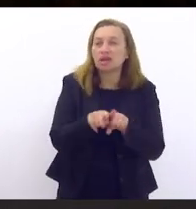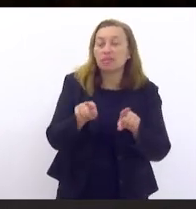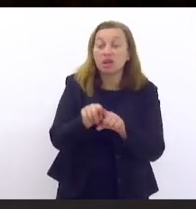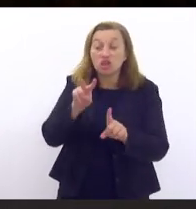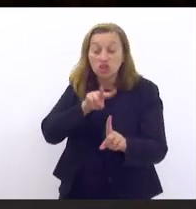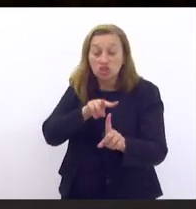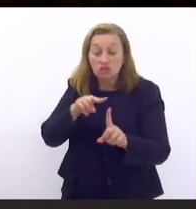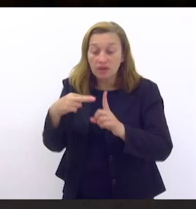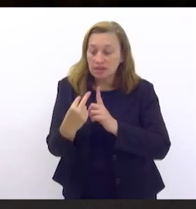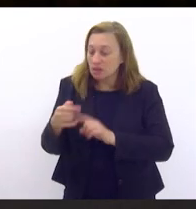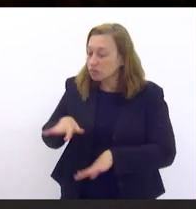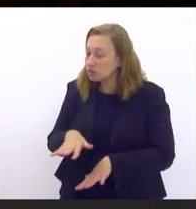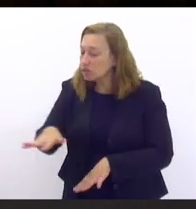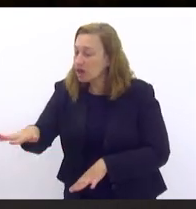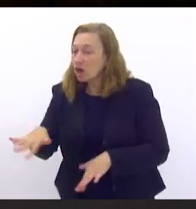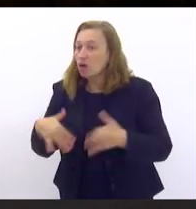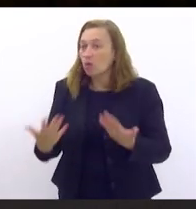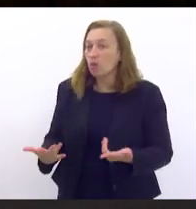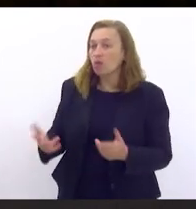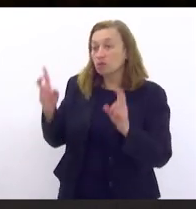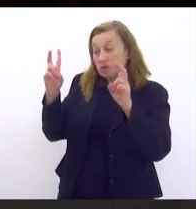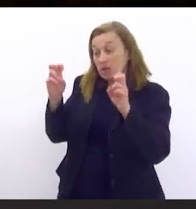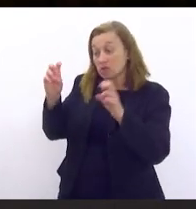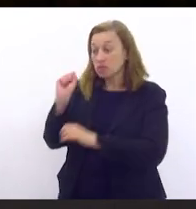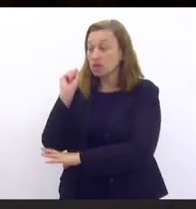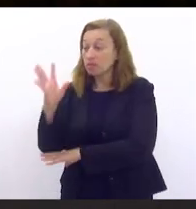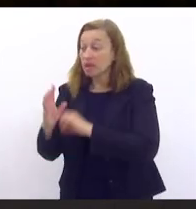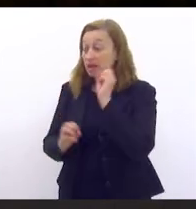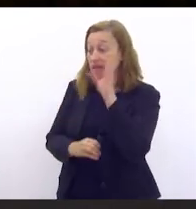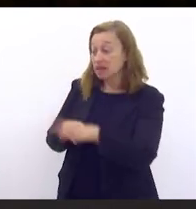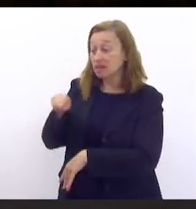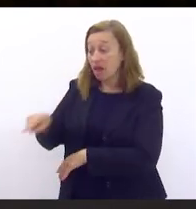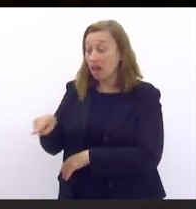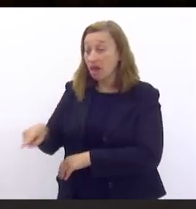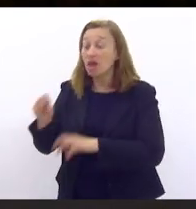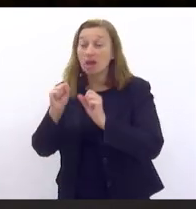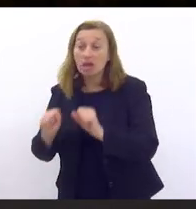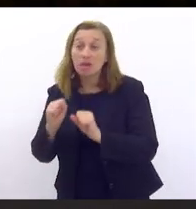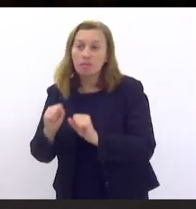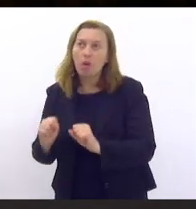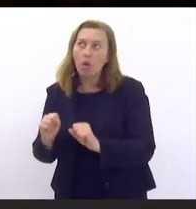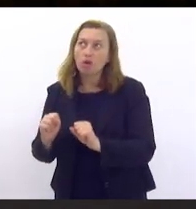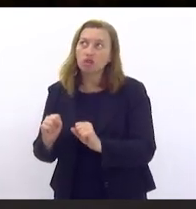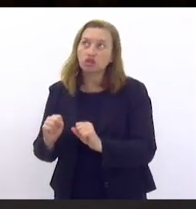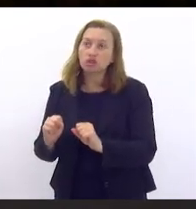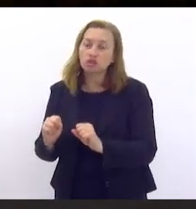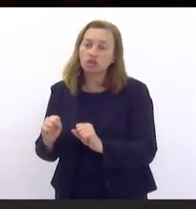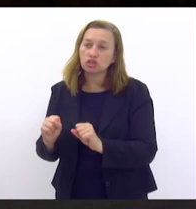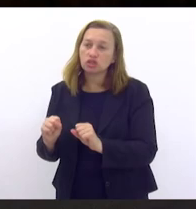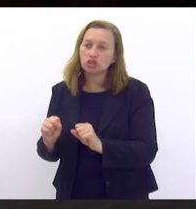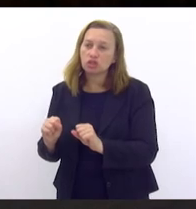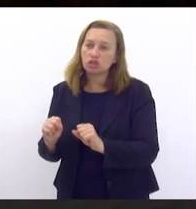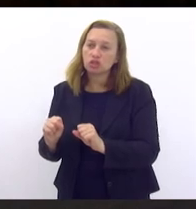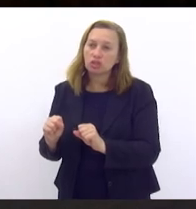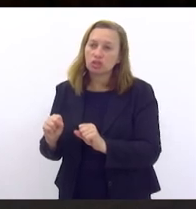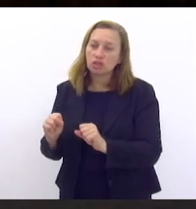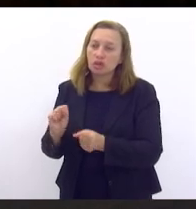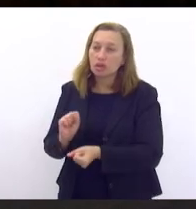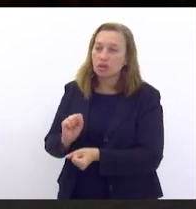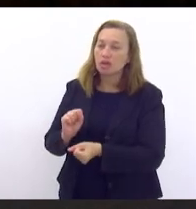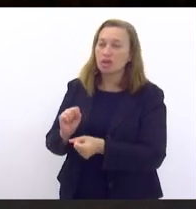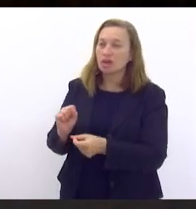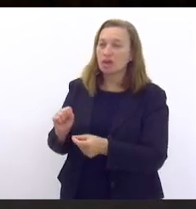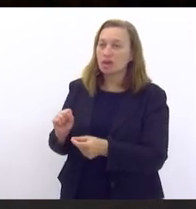sua comunidade e pensar Quais são as questões ambientais ali e que podem trazer intervenções locais Então não é